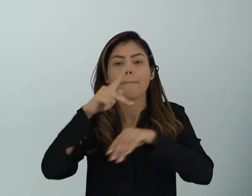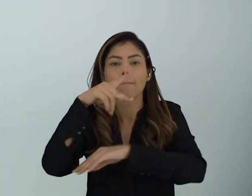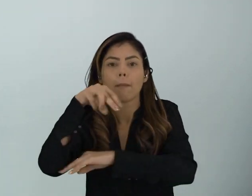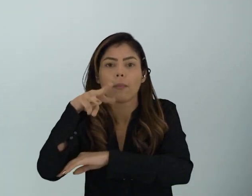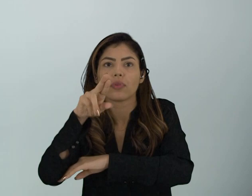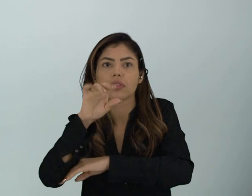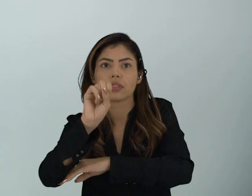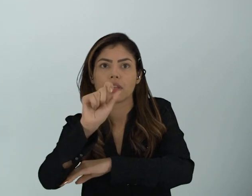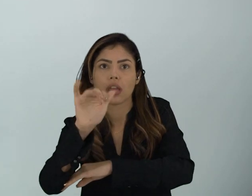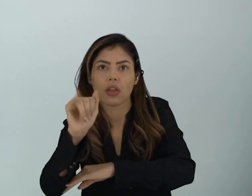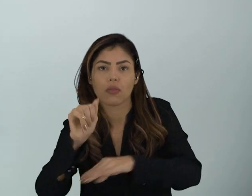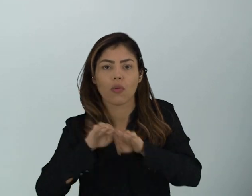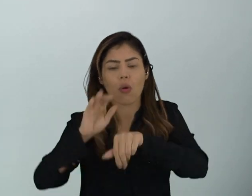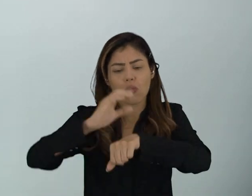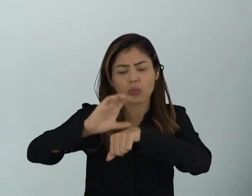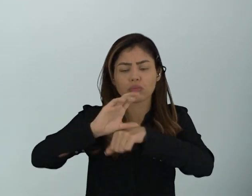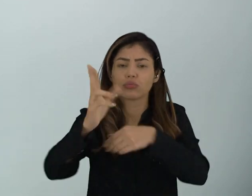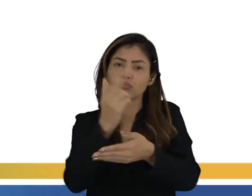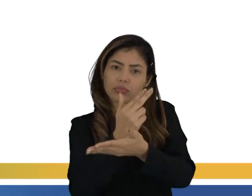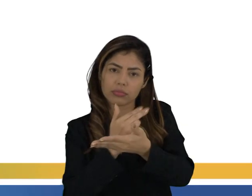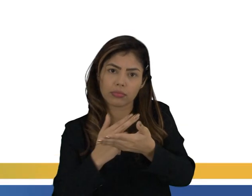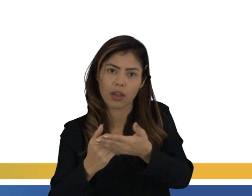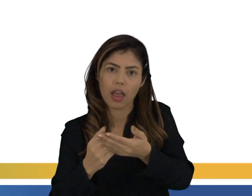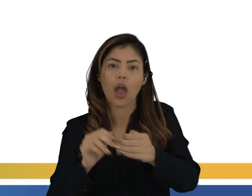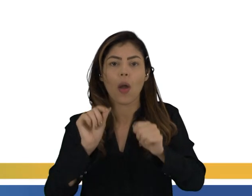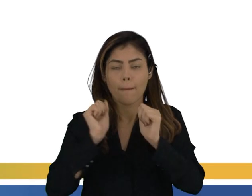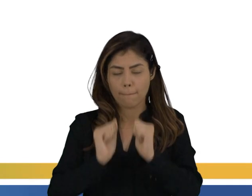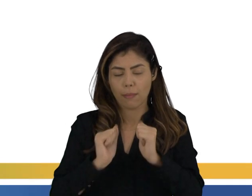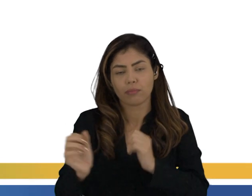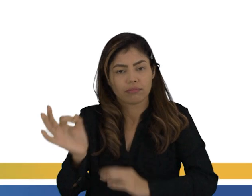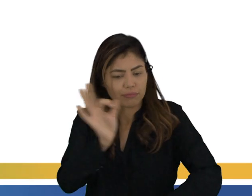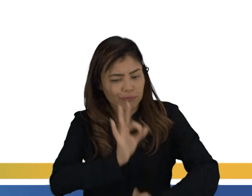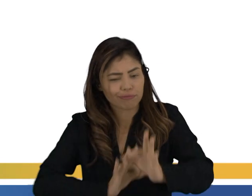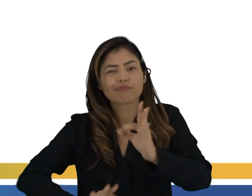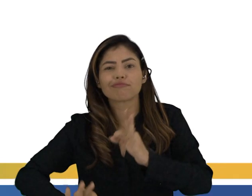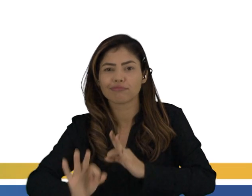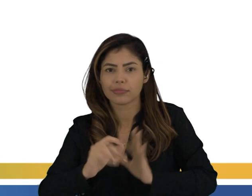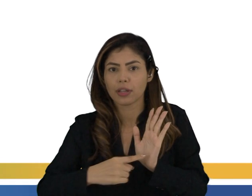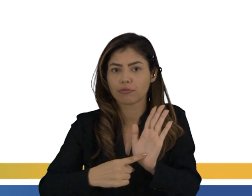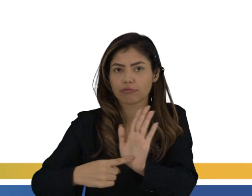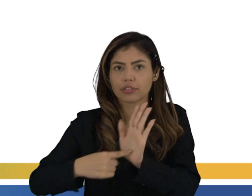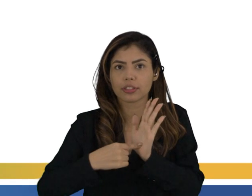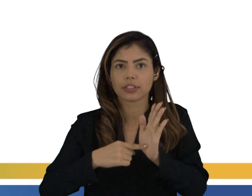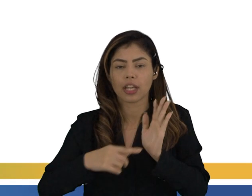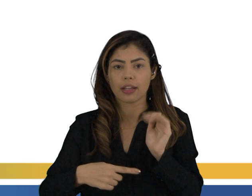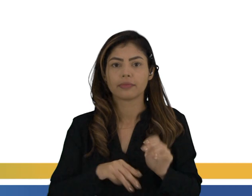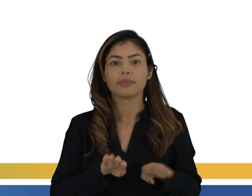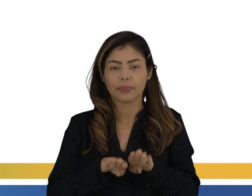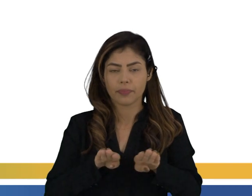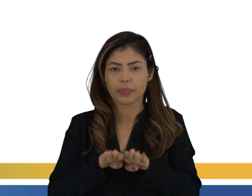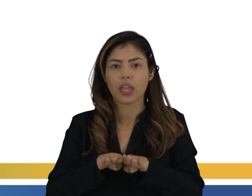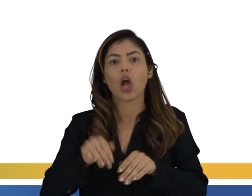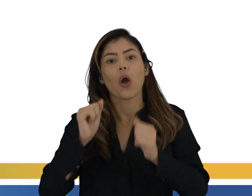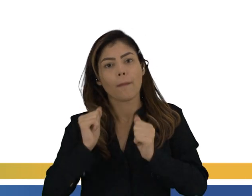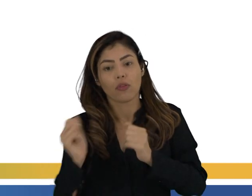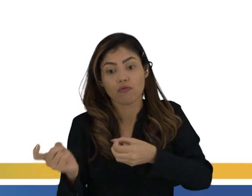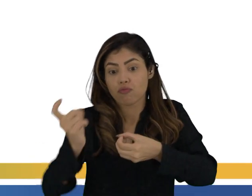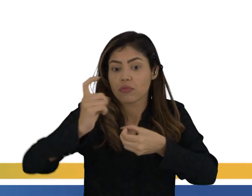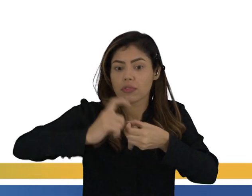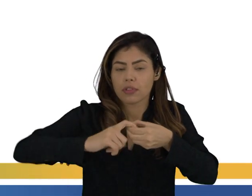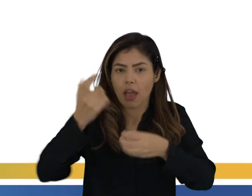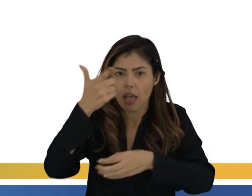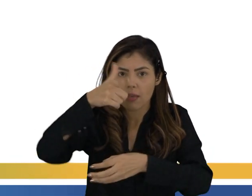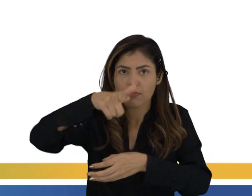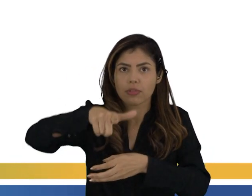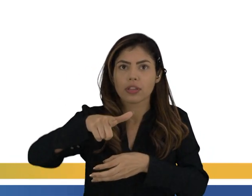arte, cursos de arte, ele pode organizar e mediar exposições, ele pode ser um restaurador, ele